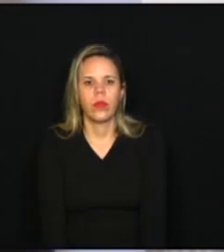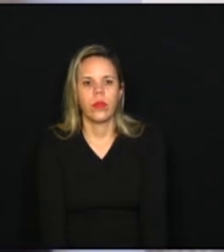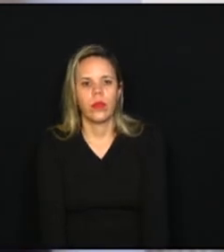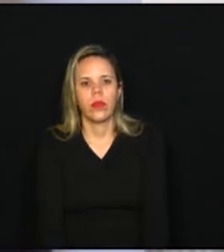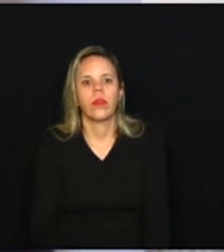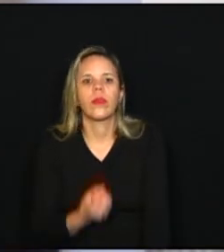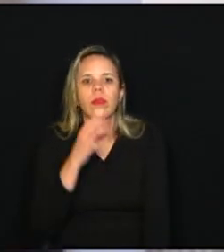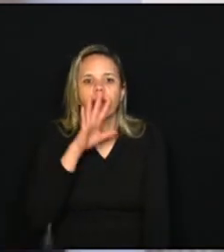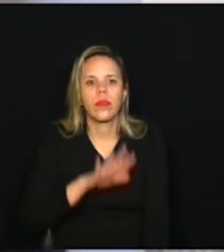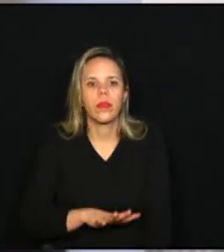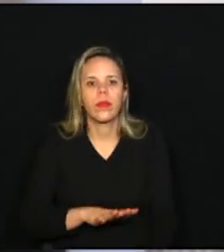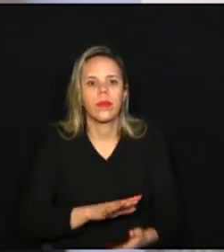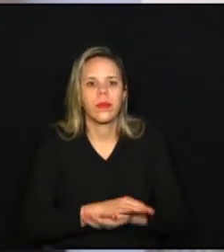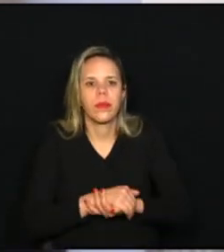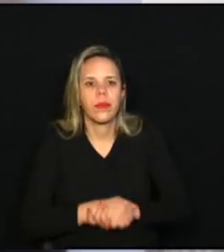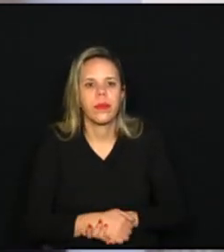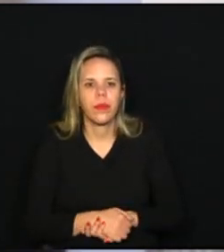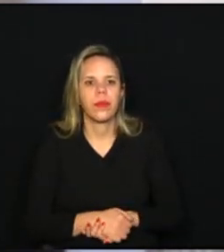Boa tarde.